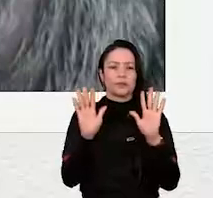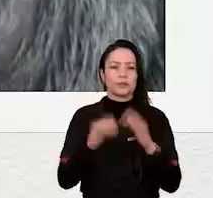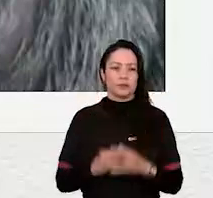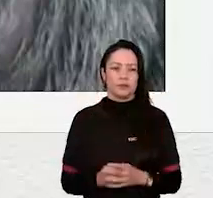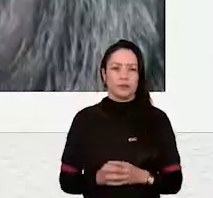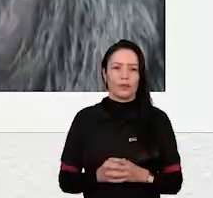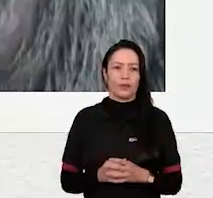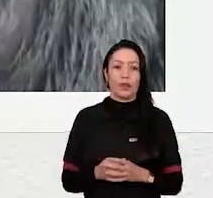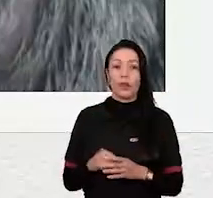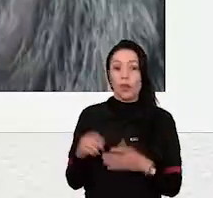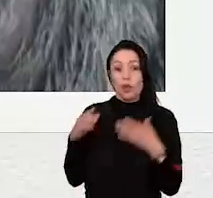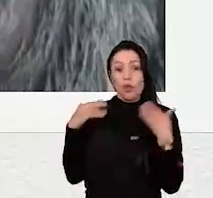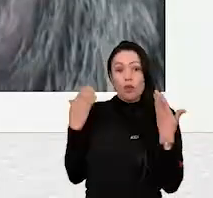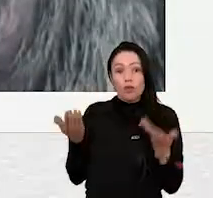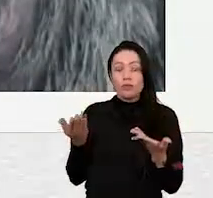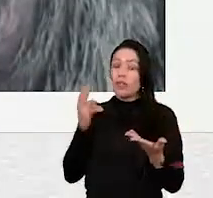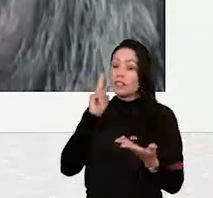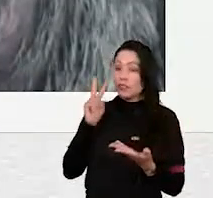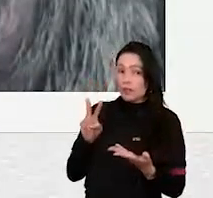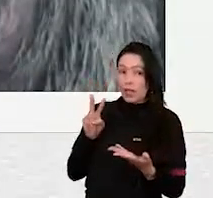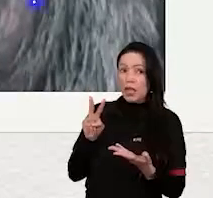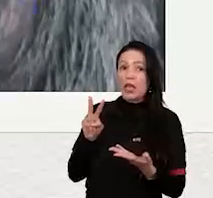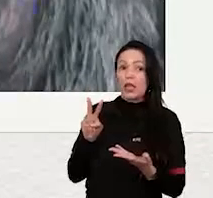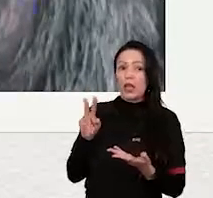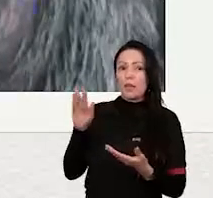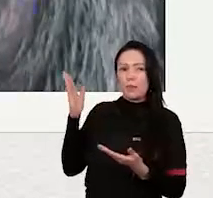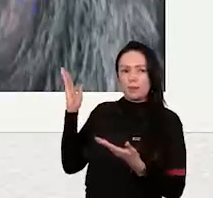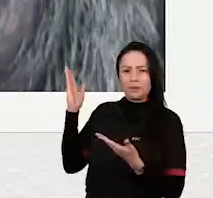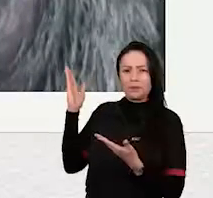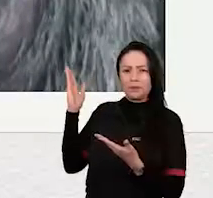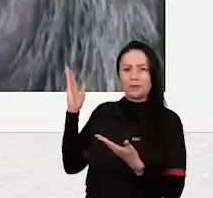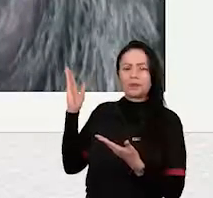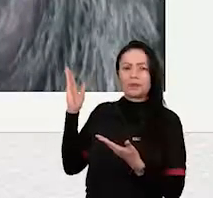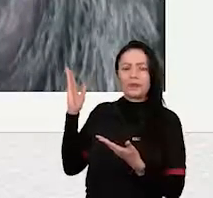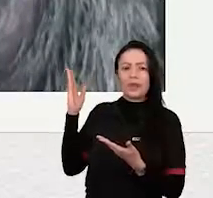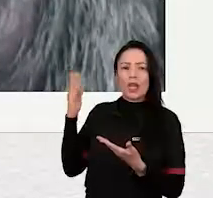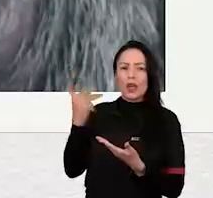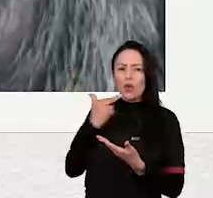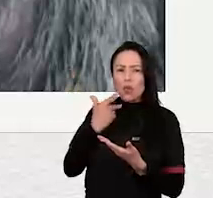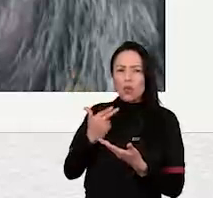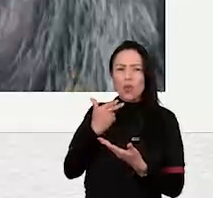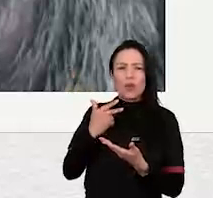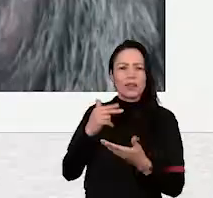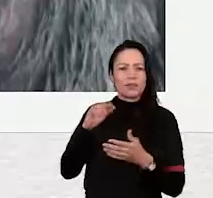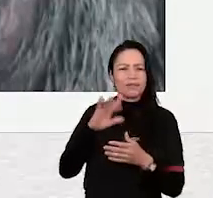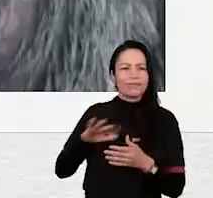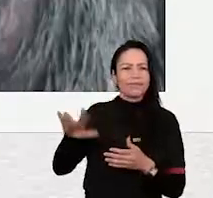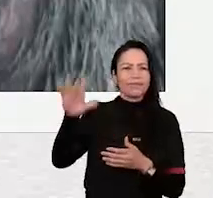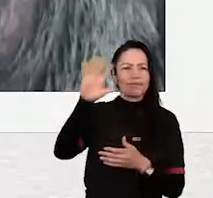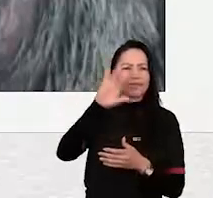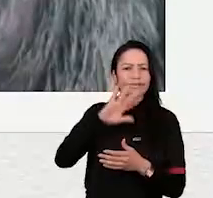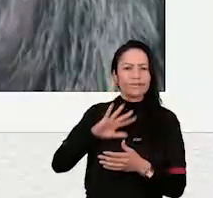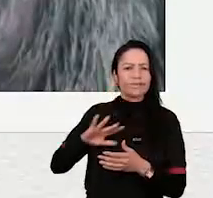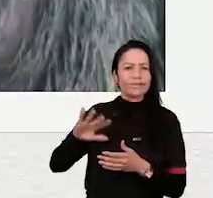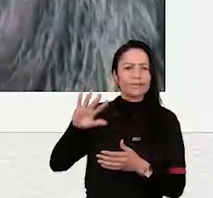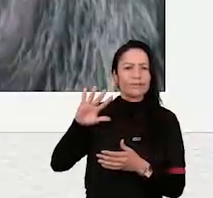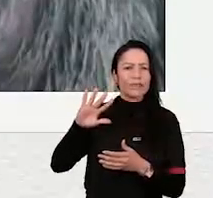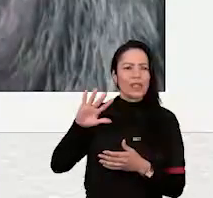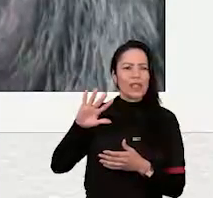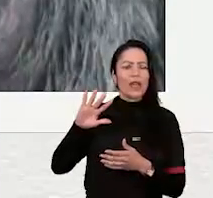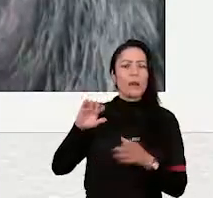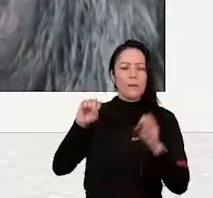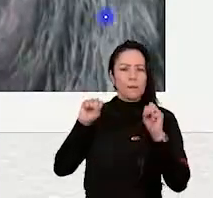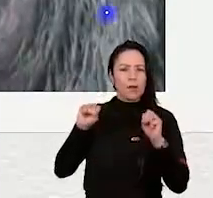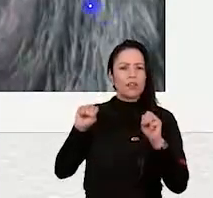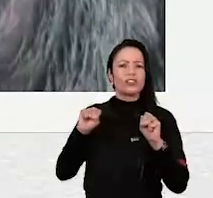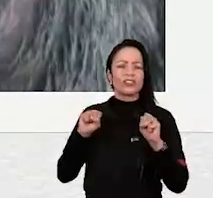lado direito de quem olha de frente, essa hiperpigmentação, o animal, veja, ele é um dermatopata crônico, mas aqui provavelmente o